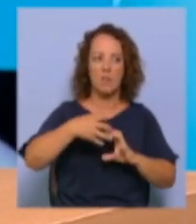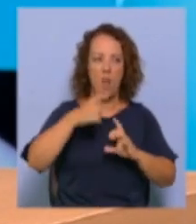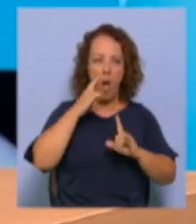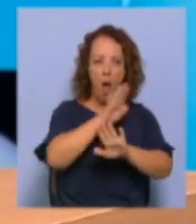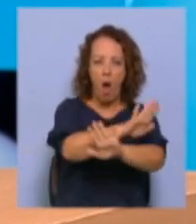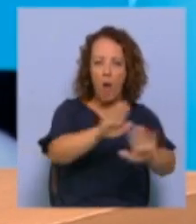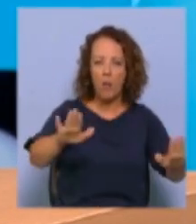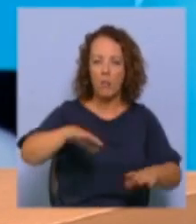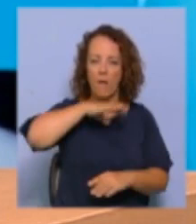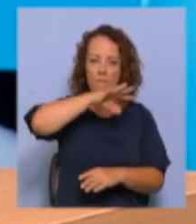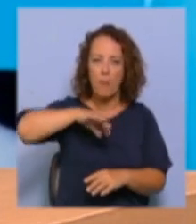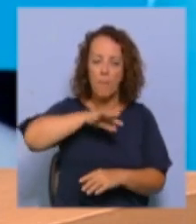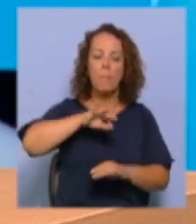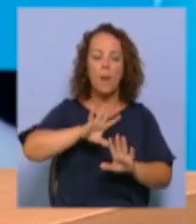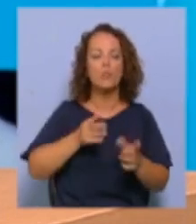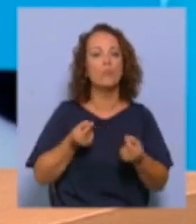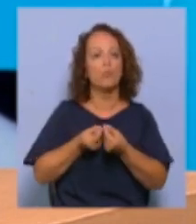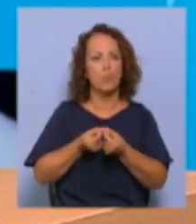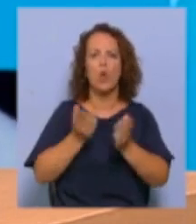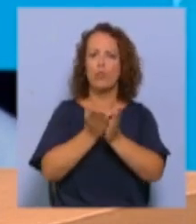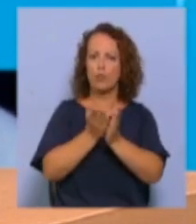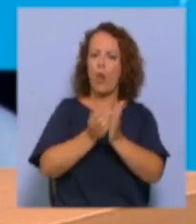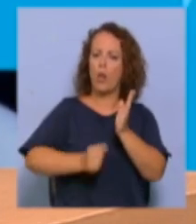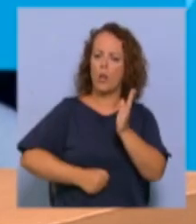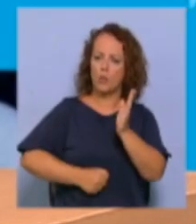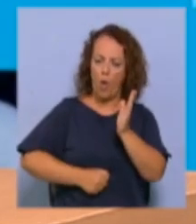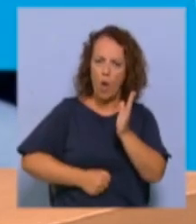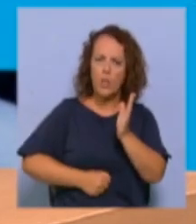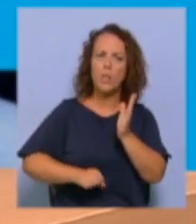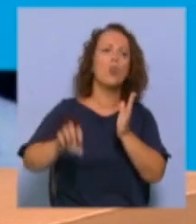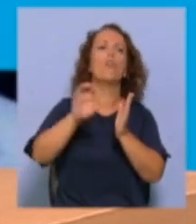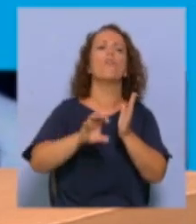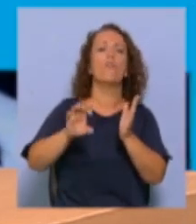de nós estarmos próximos a essas famílias, as escolas católicas estiveram de que forma?